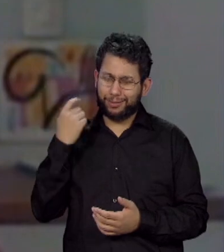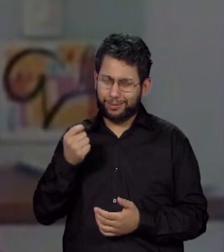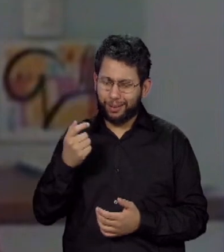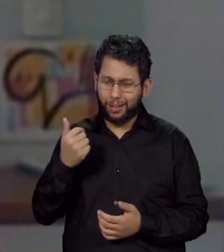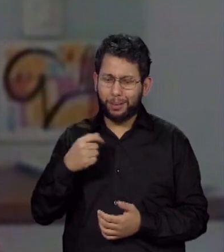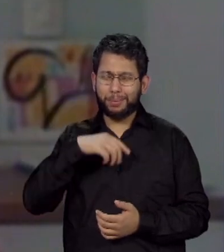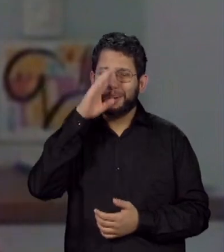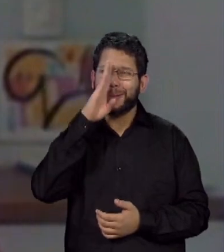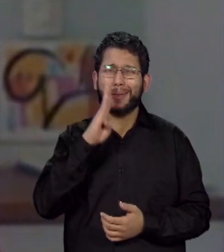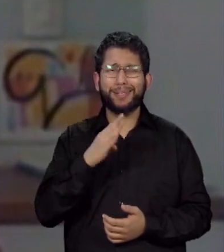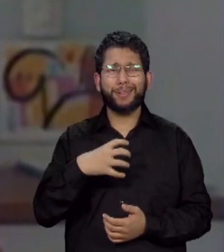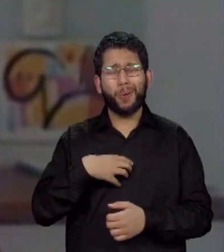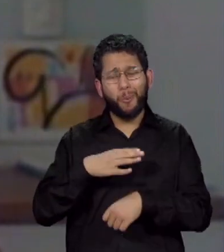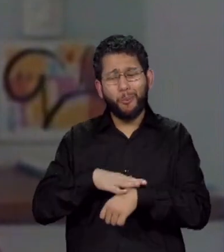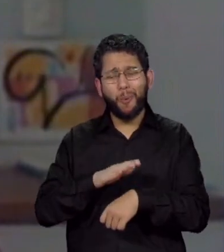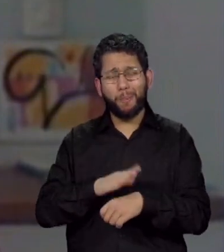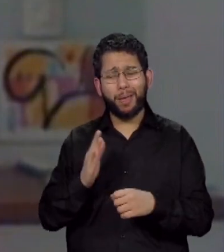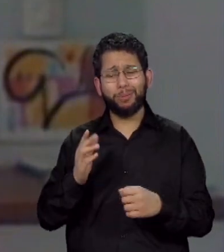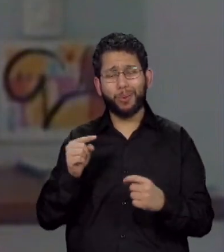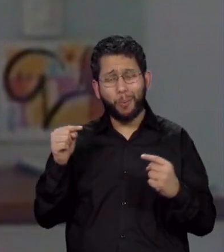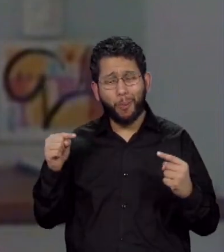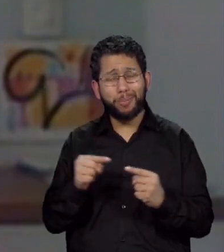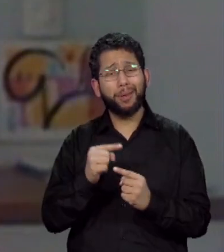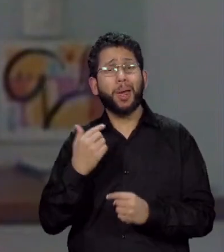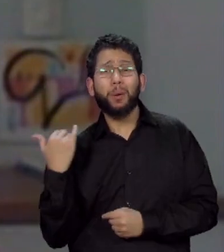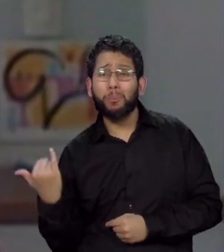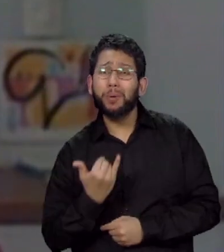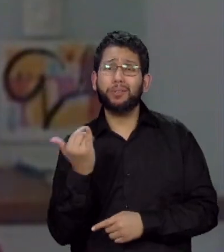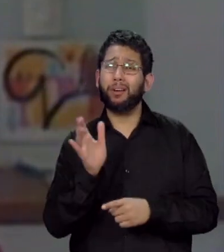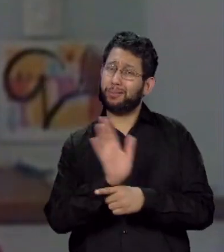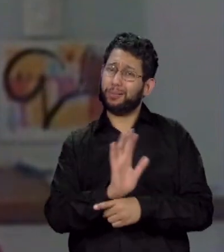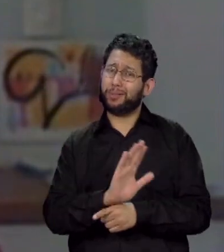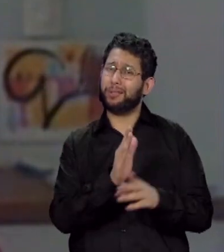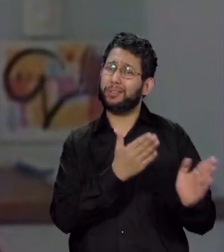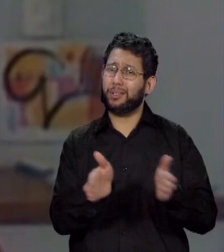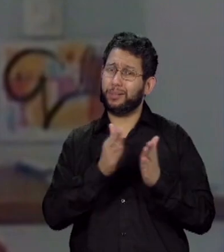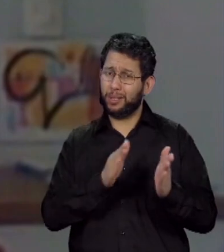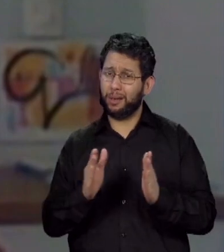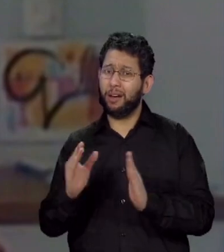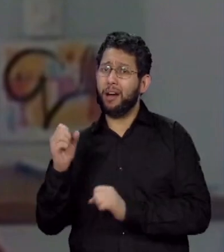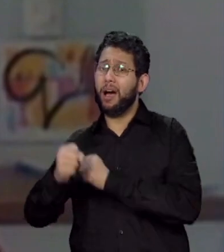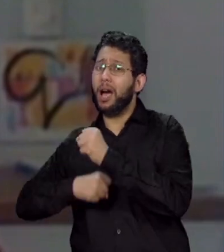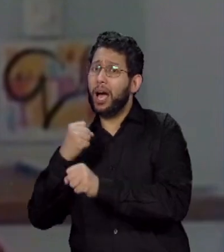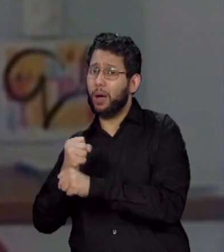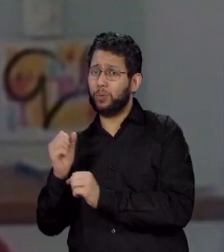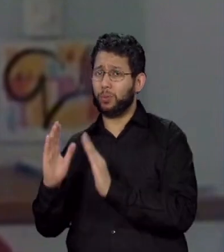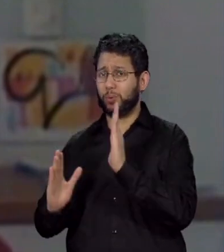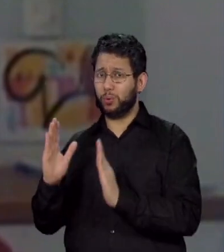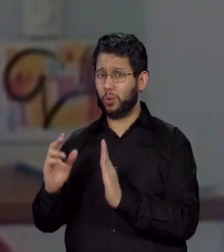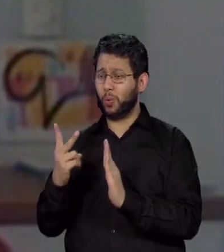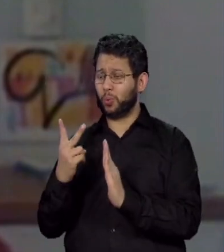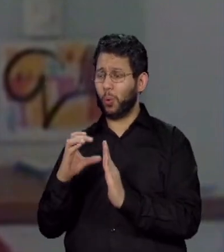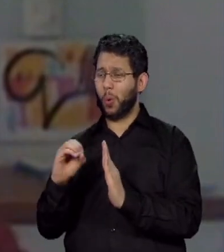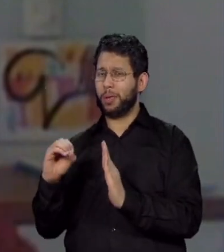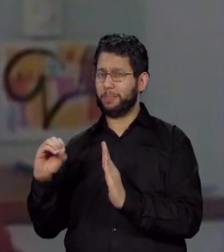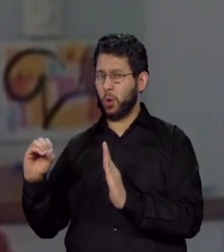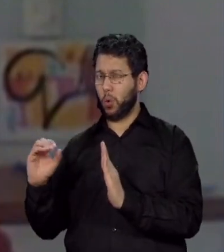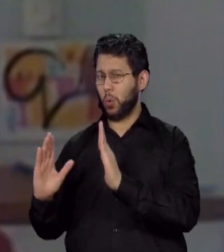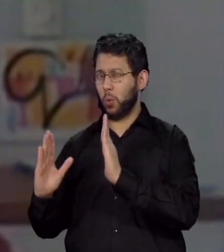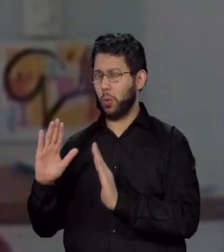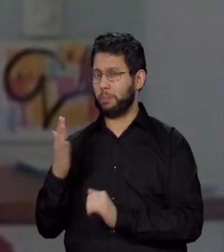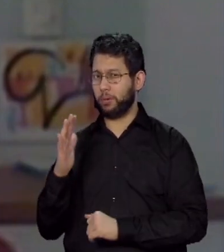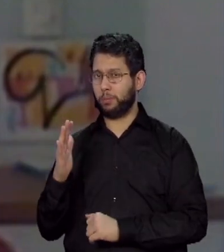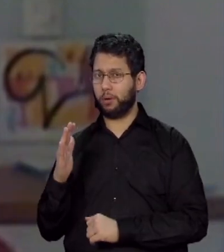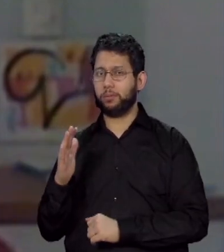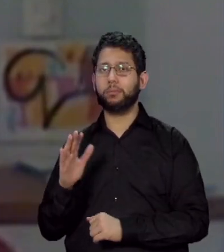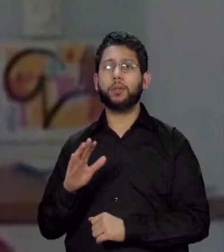momento muito, muito importante da sua produção audiovisual nos anos 2000, né? E, na verdade,